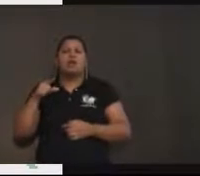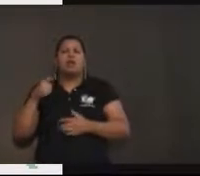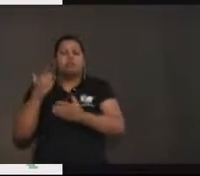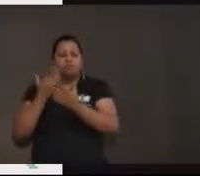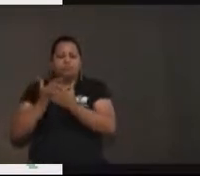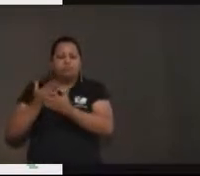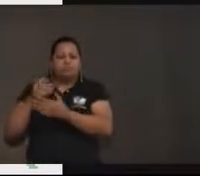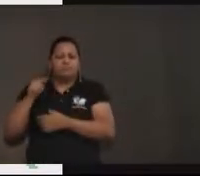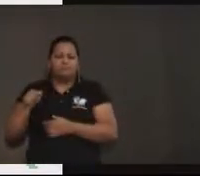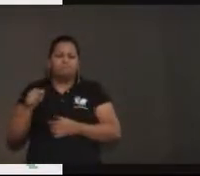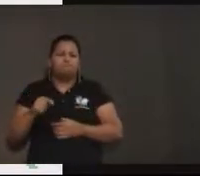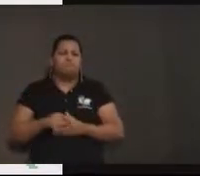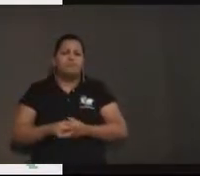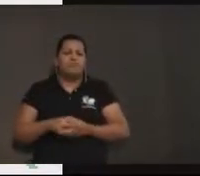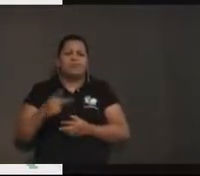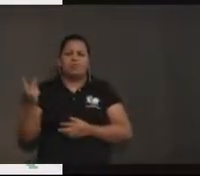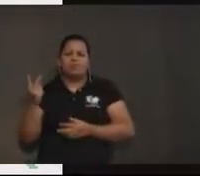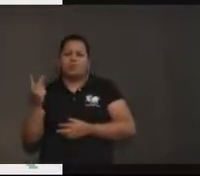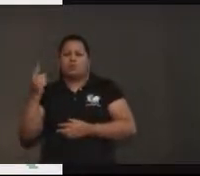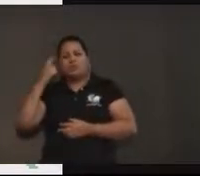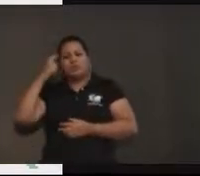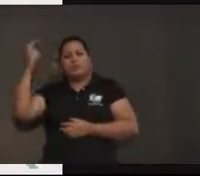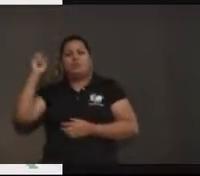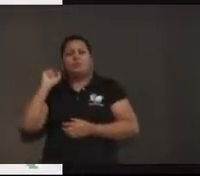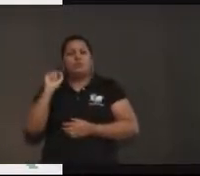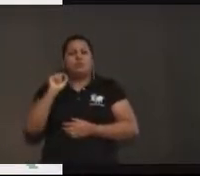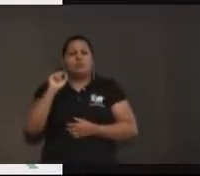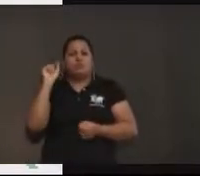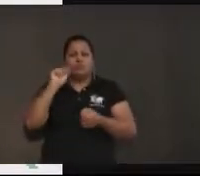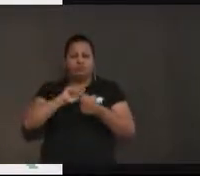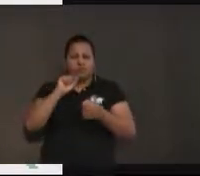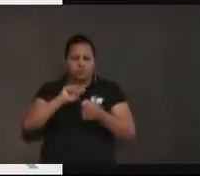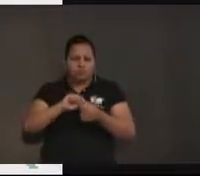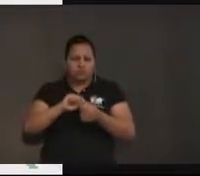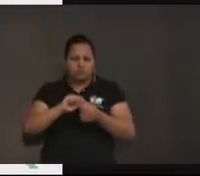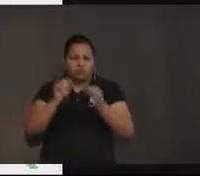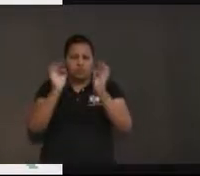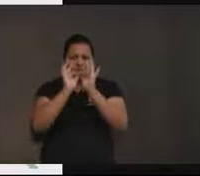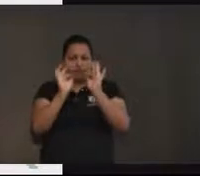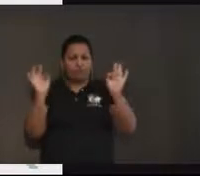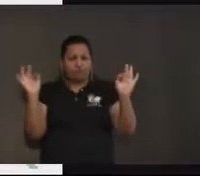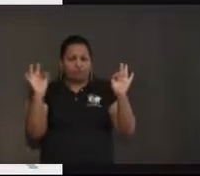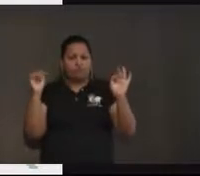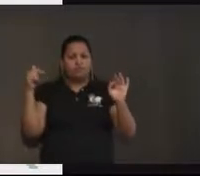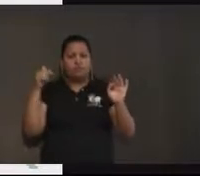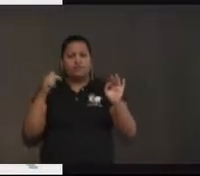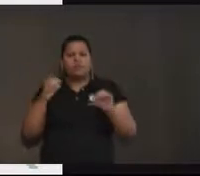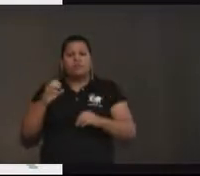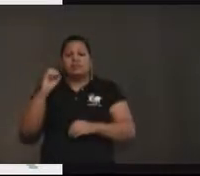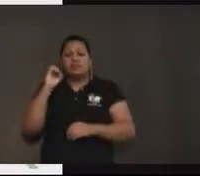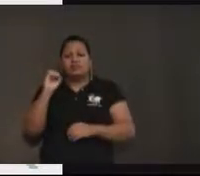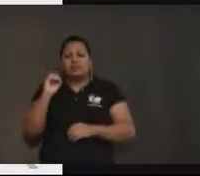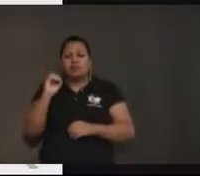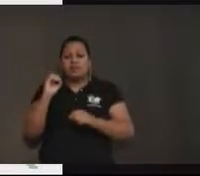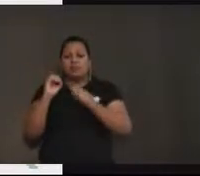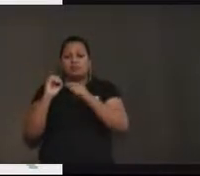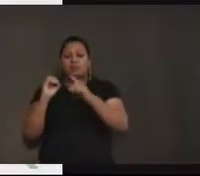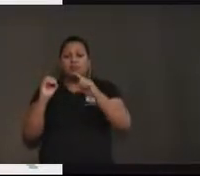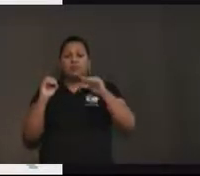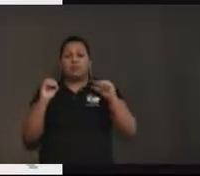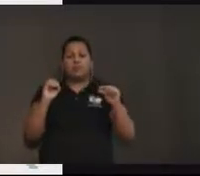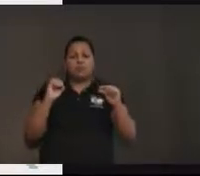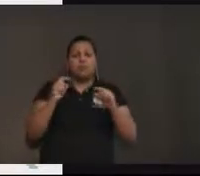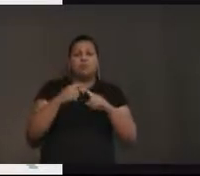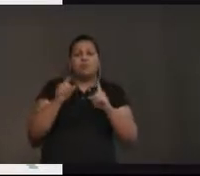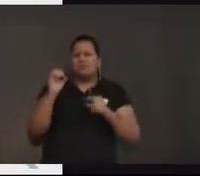qual foi a ideia deles faz o seguinte pega um funcional como aquele ele nos eram mínimo mas a solução 0 Não interessa